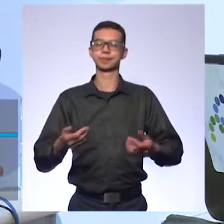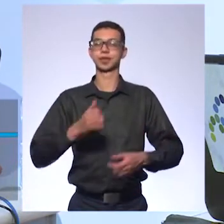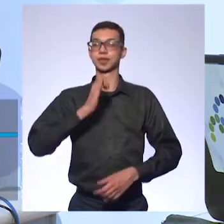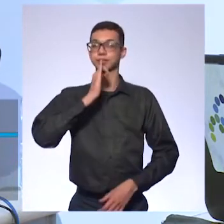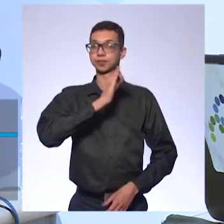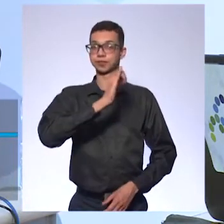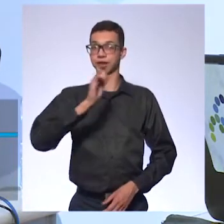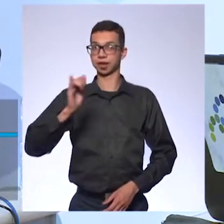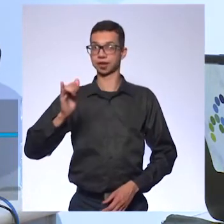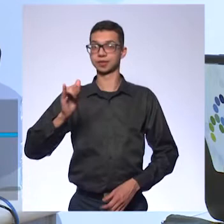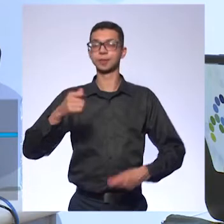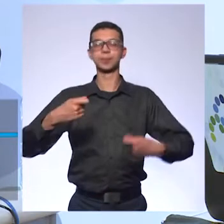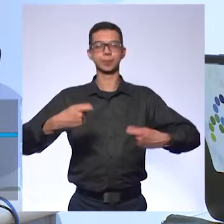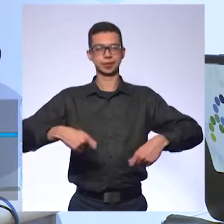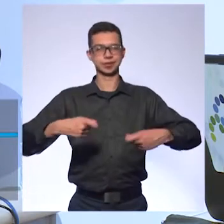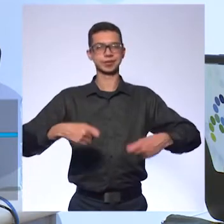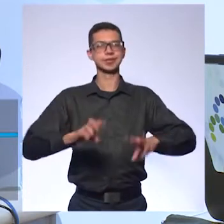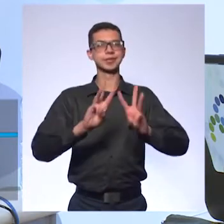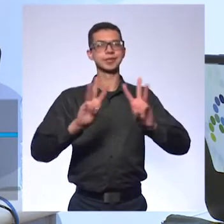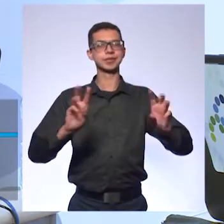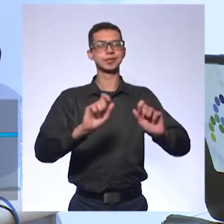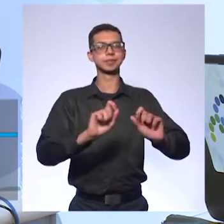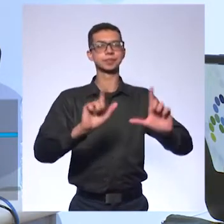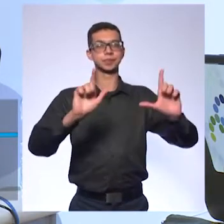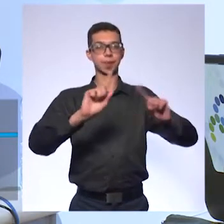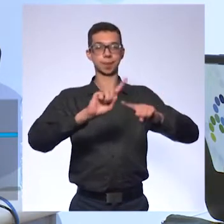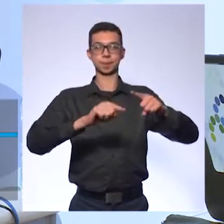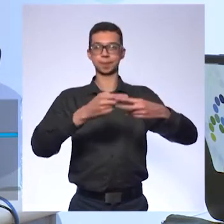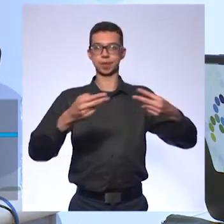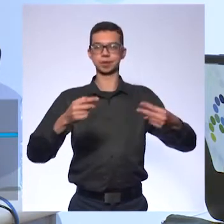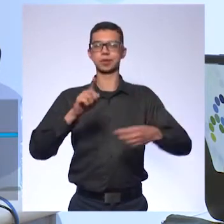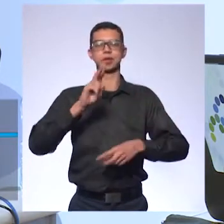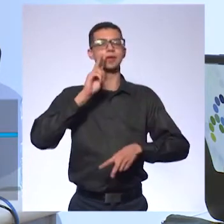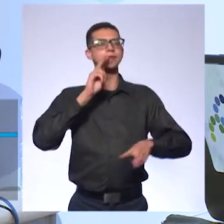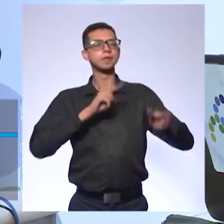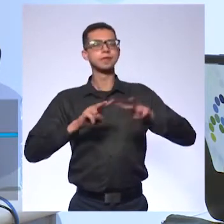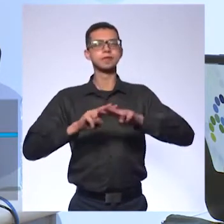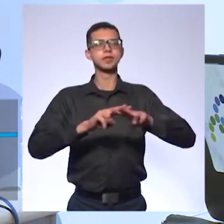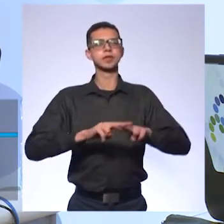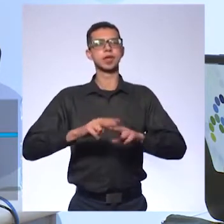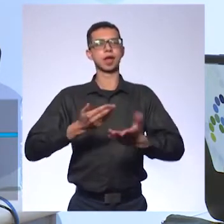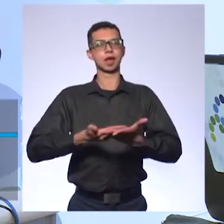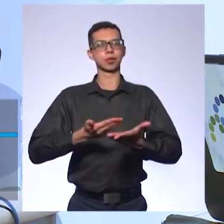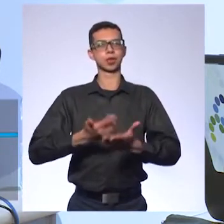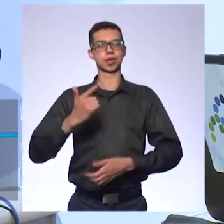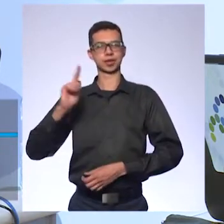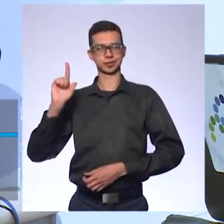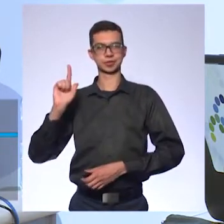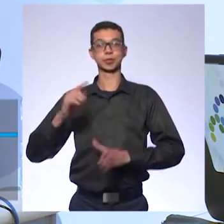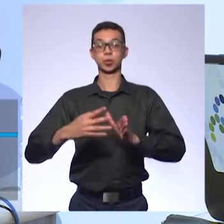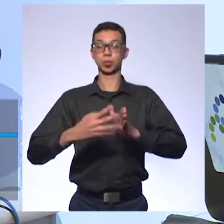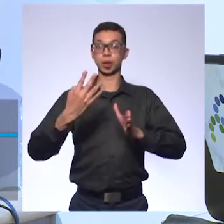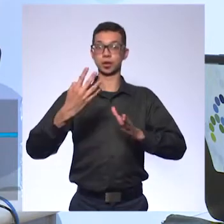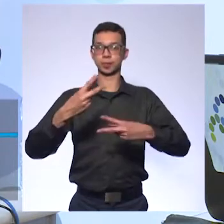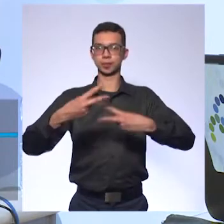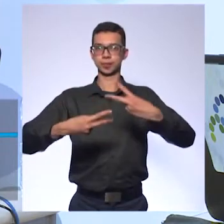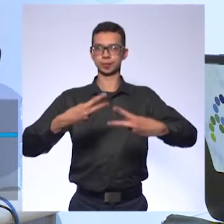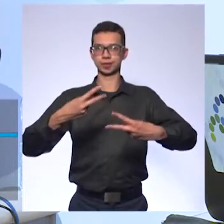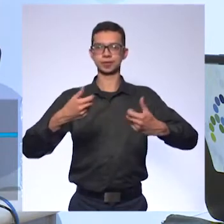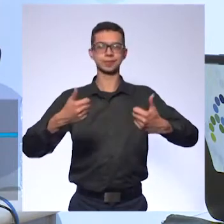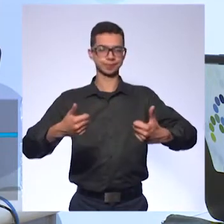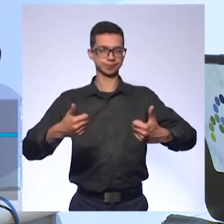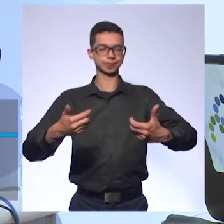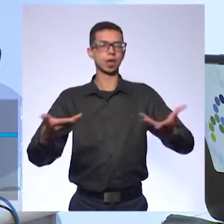rever os trechos aí mais importantes, né, para as aulas deste percurso do 4º bimestre. Então, agora a gente vai para